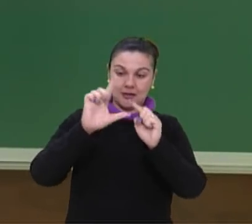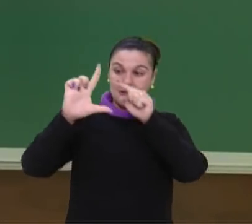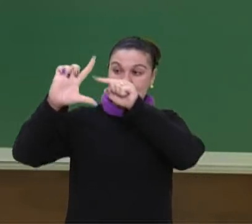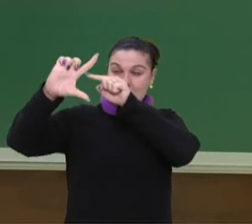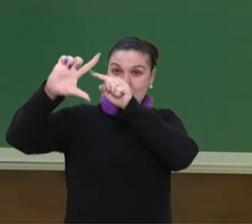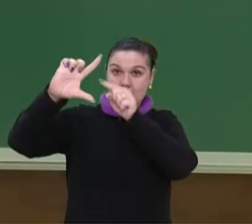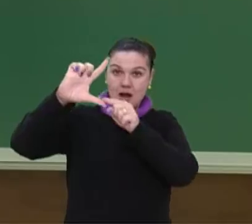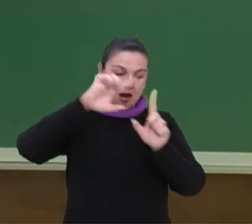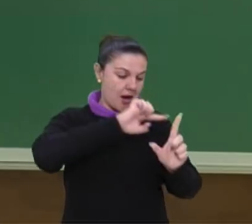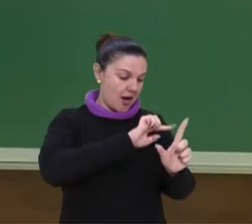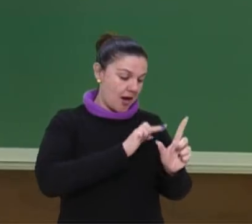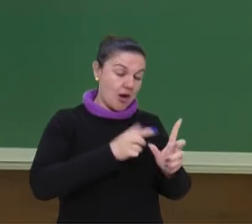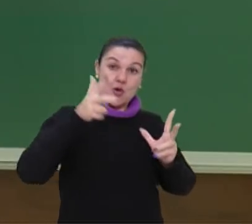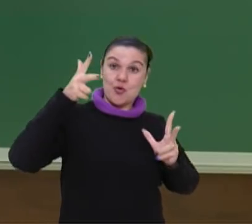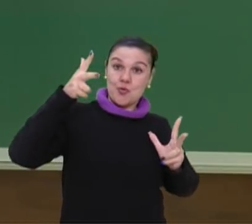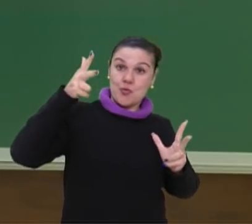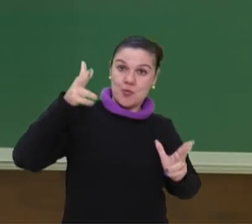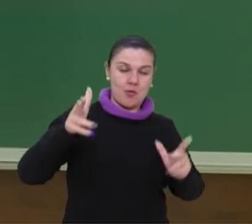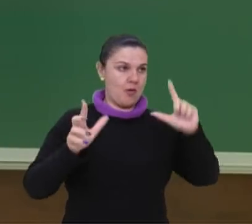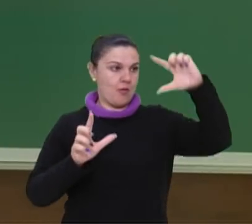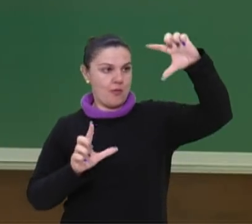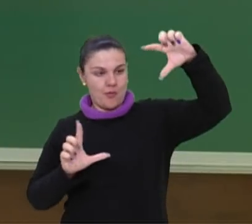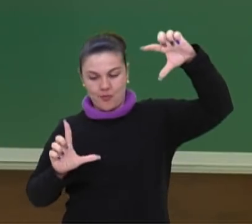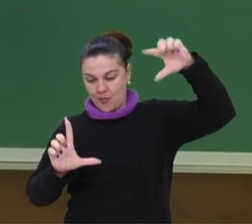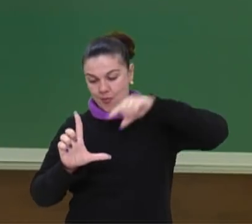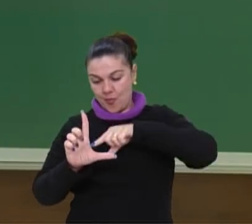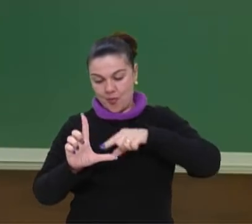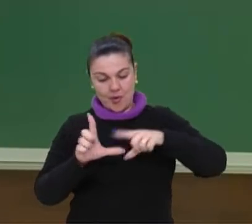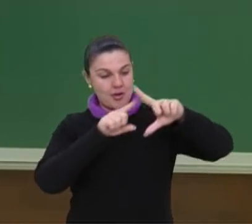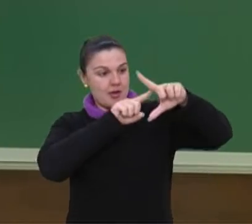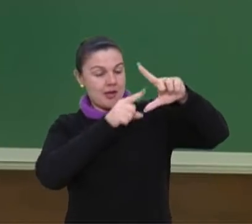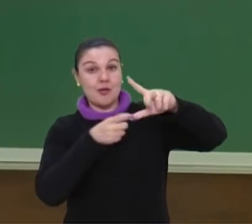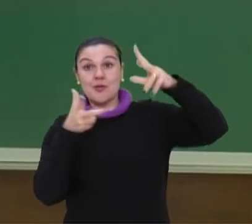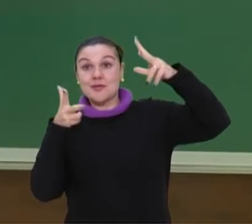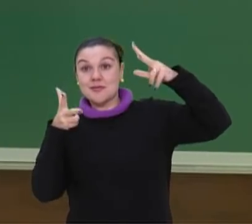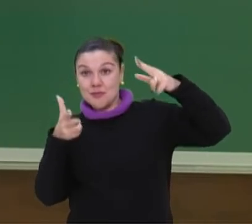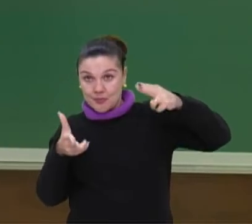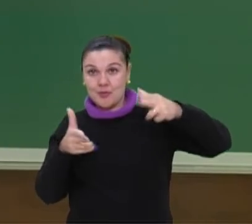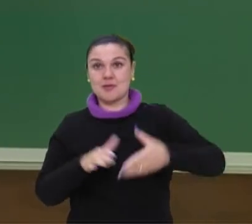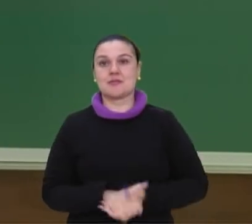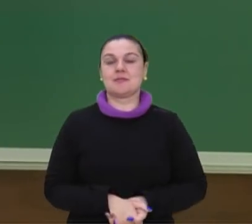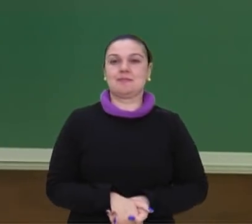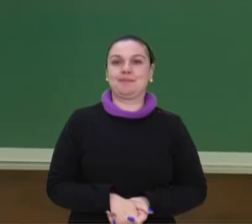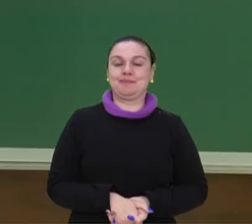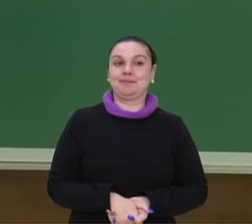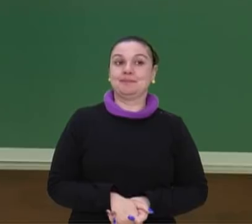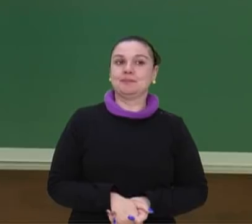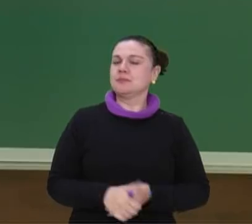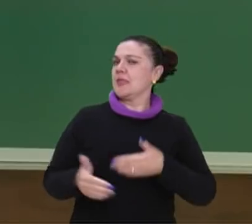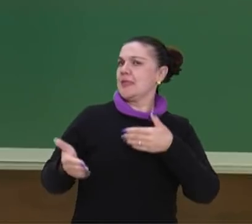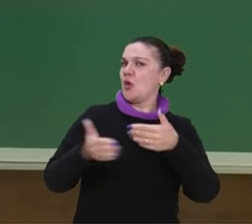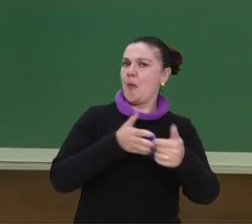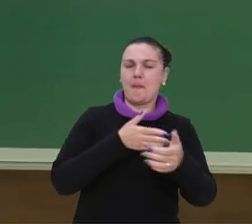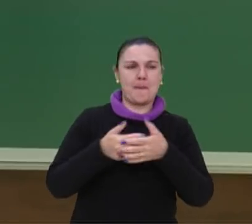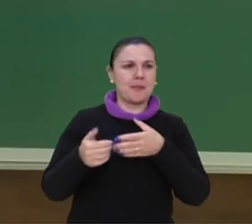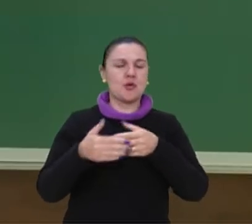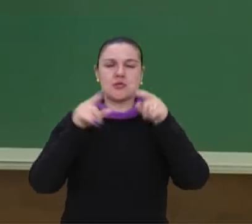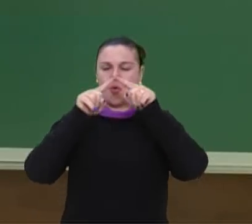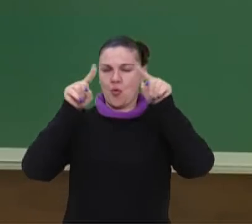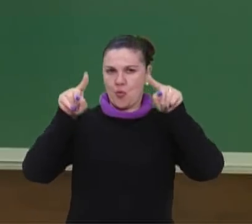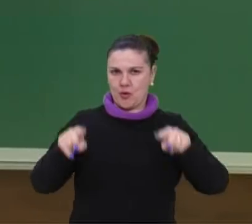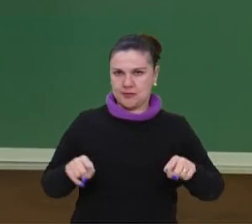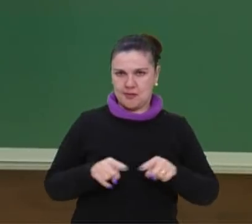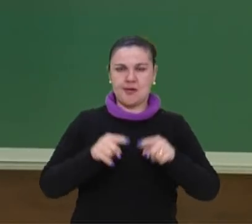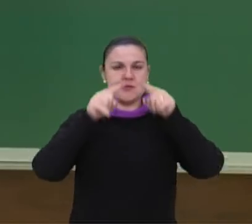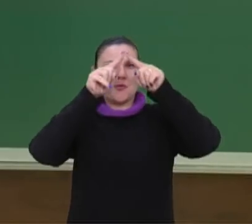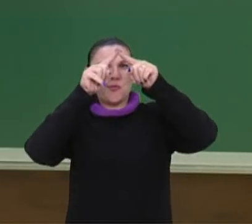medida. Sempre nos quadriláteros, os ângulos opostos sempre serão iguais. Não importa se é um quadrado, se é